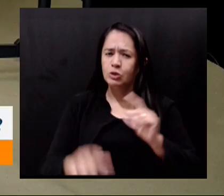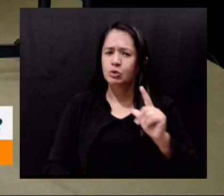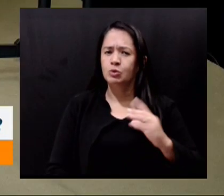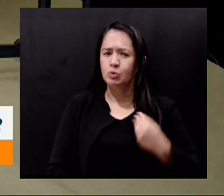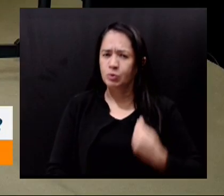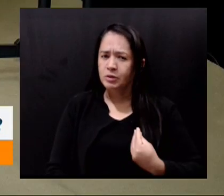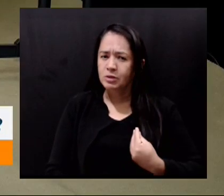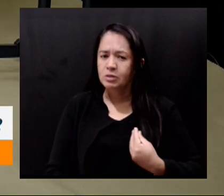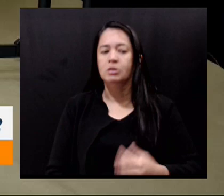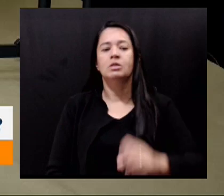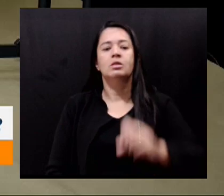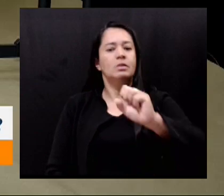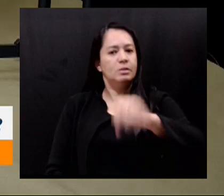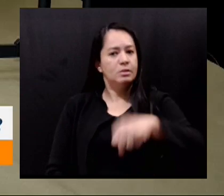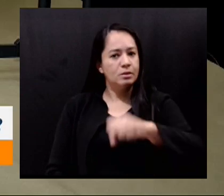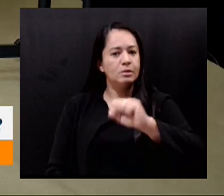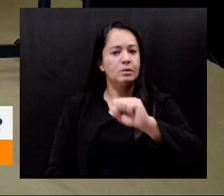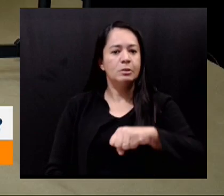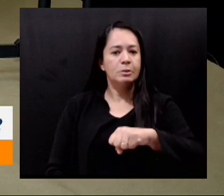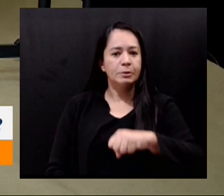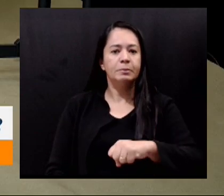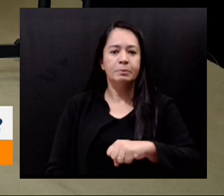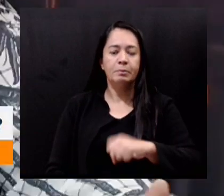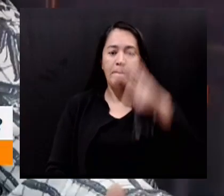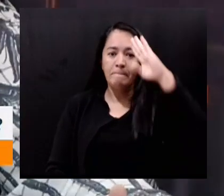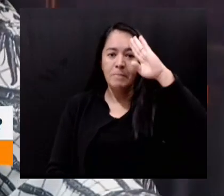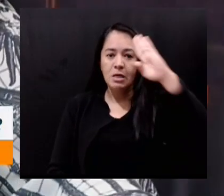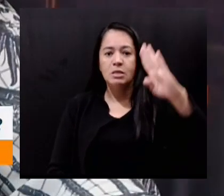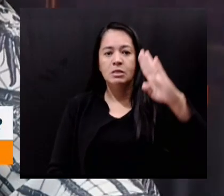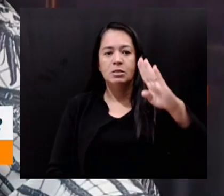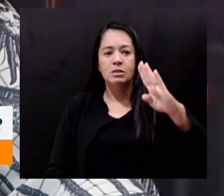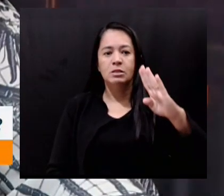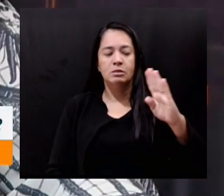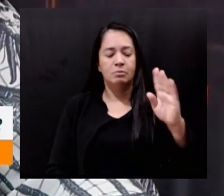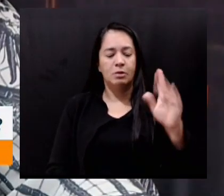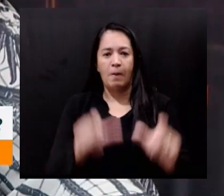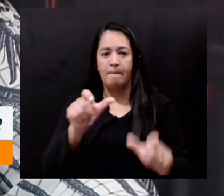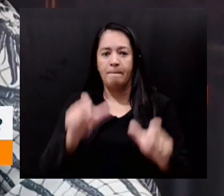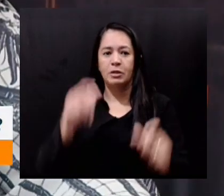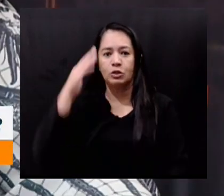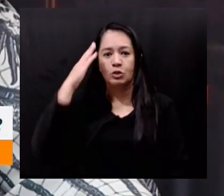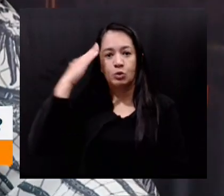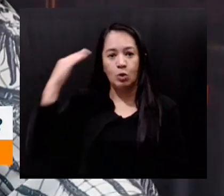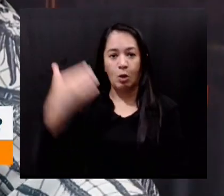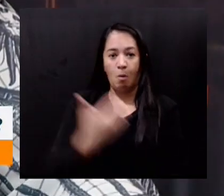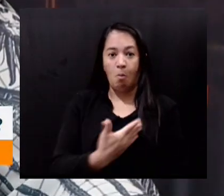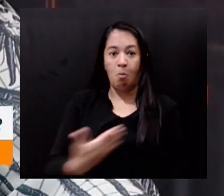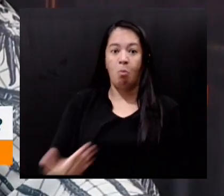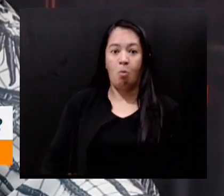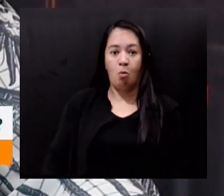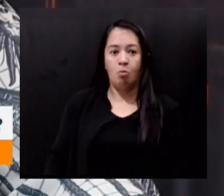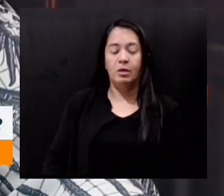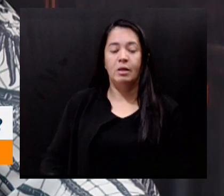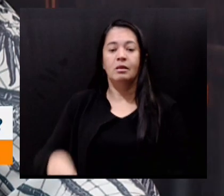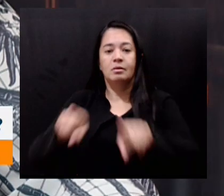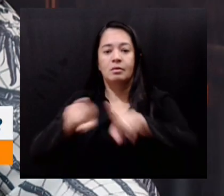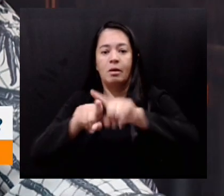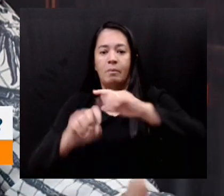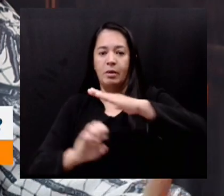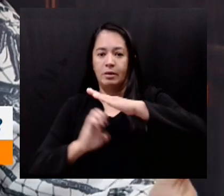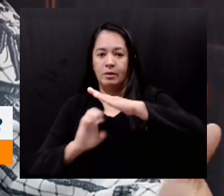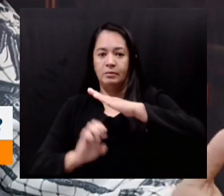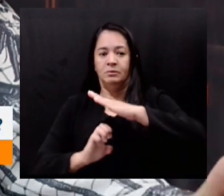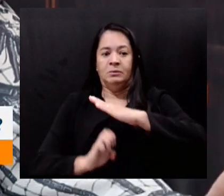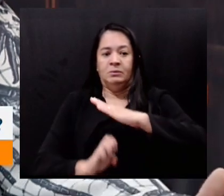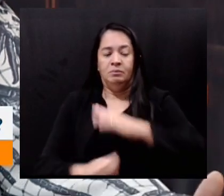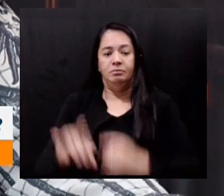sim, principalmente para figuras, pessoas públicas, né, e empresas também, né, não é só assim no âmbito